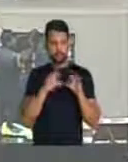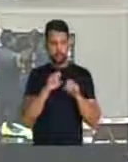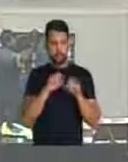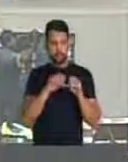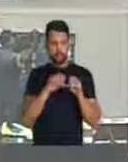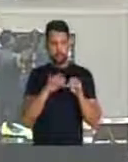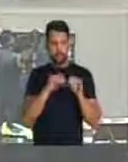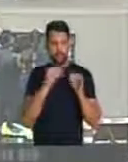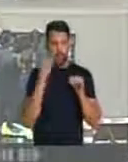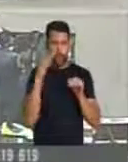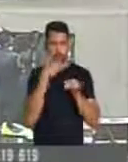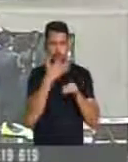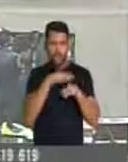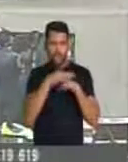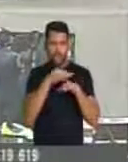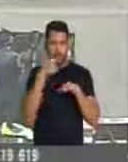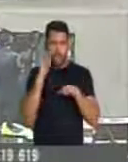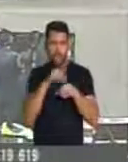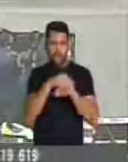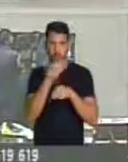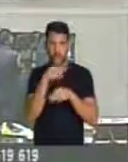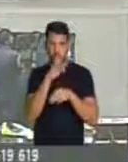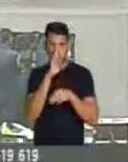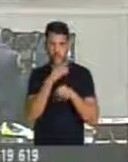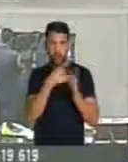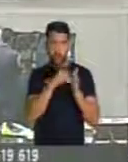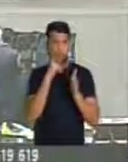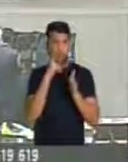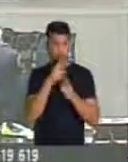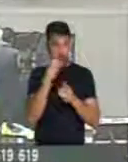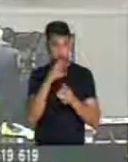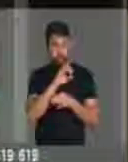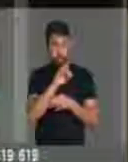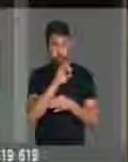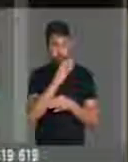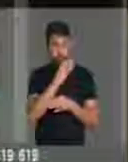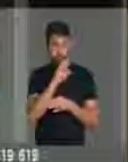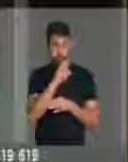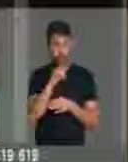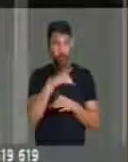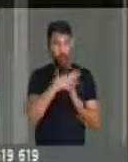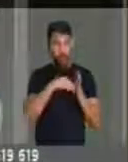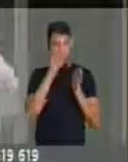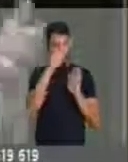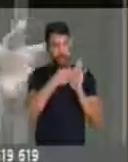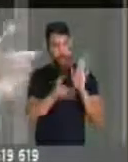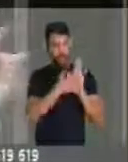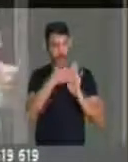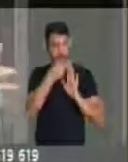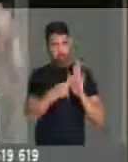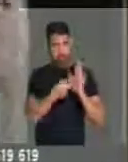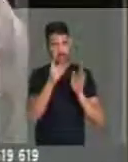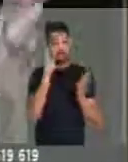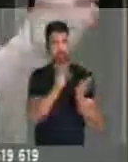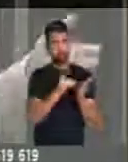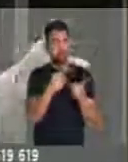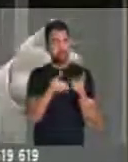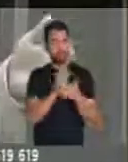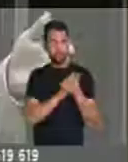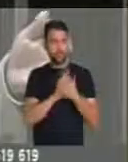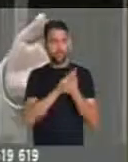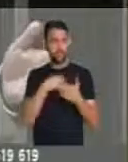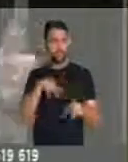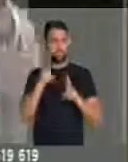macia. E é bom olhar o Diário Oficial, tudo isso, e o conteúdo dessa PEC, sinceramente, não